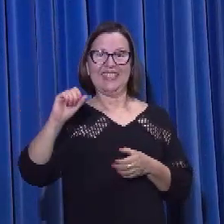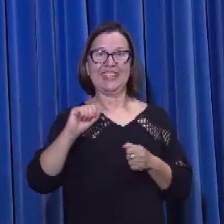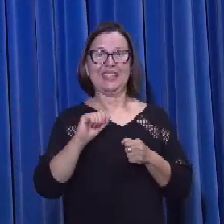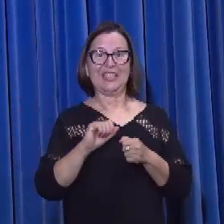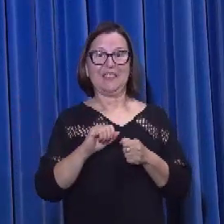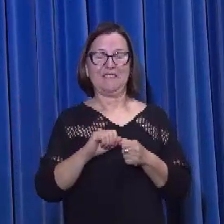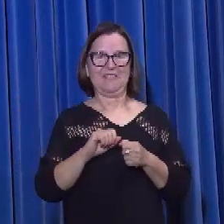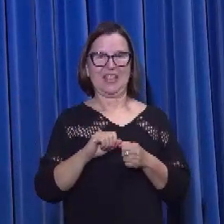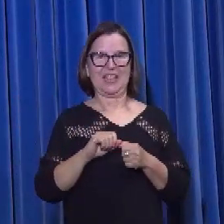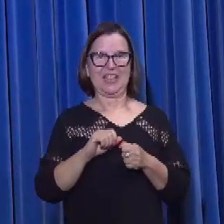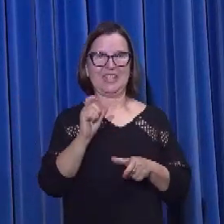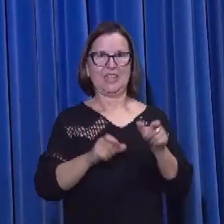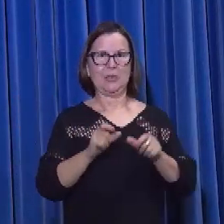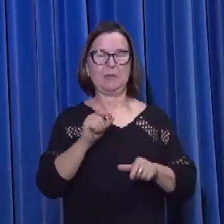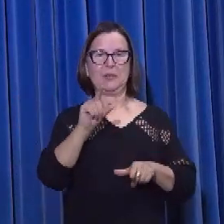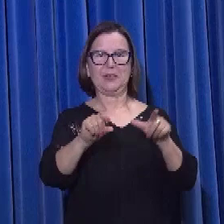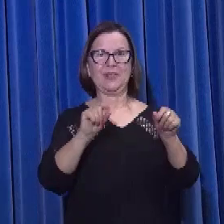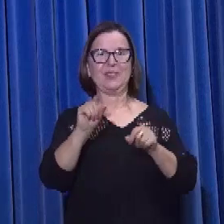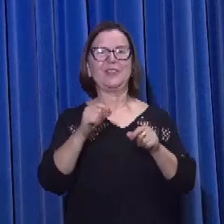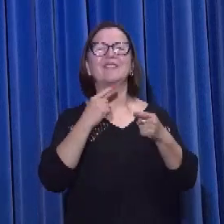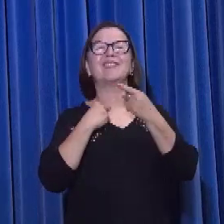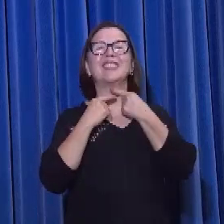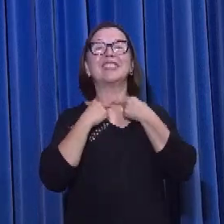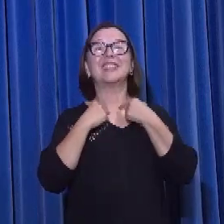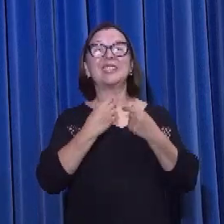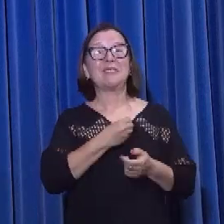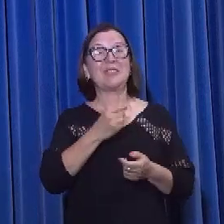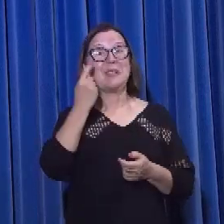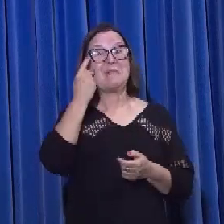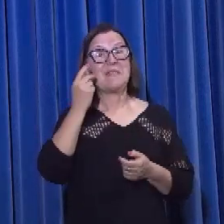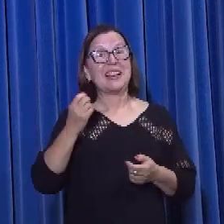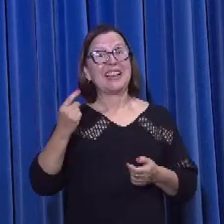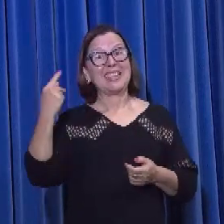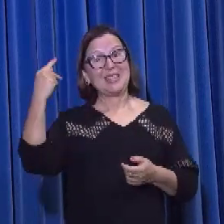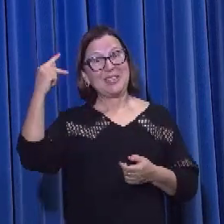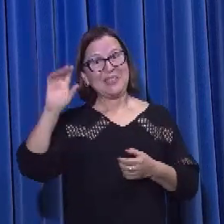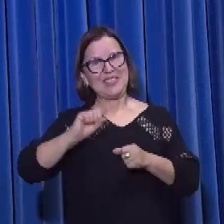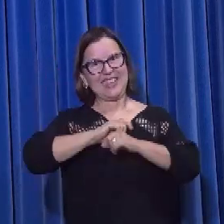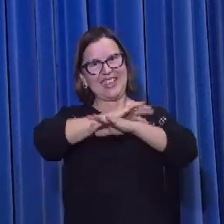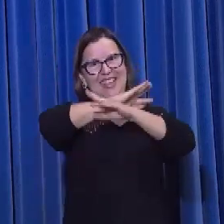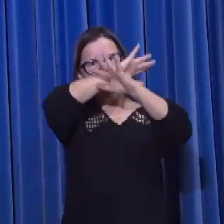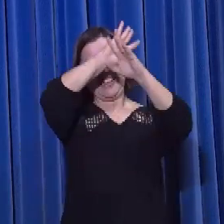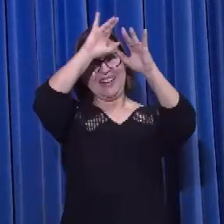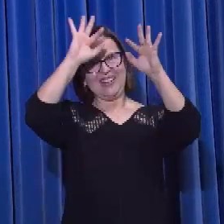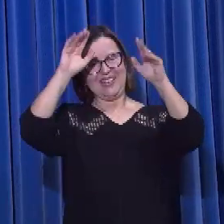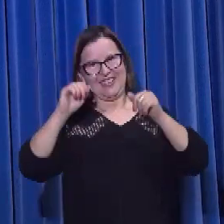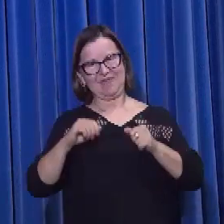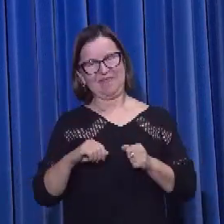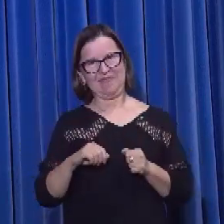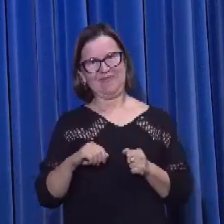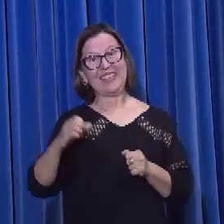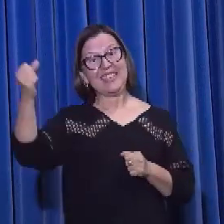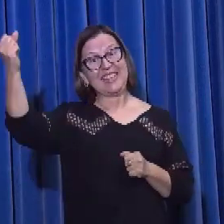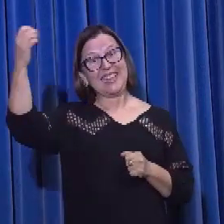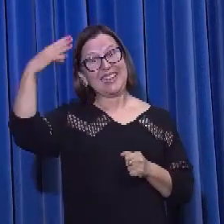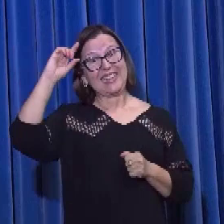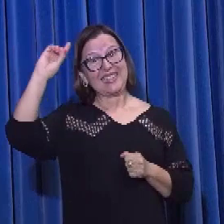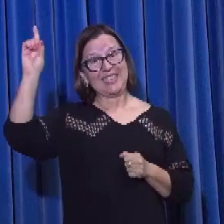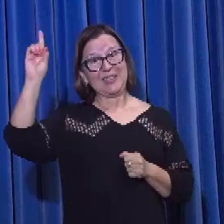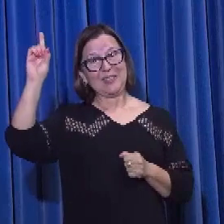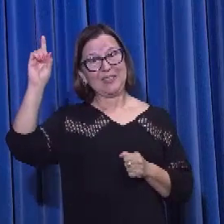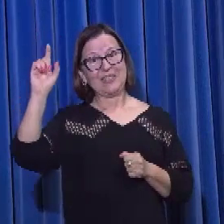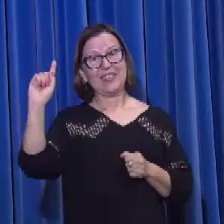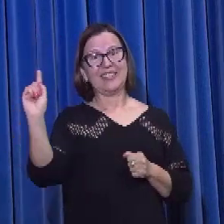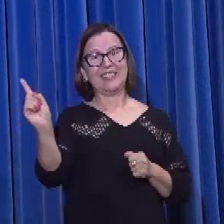de viver para a sua glória. A graça de Deus nos leva a viver uma vida de